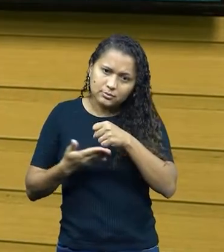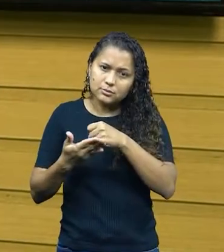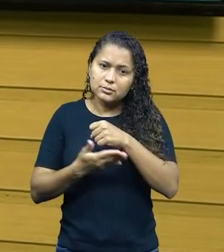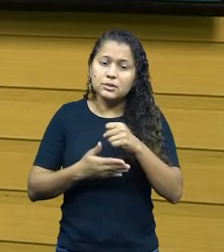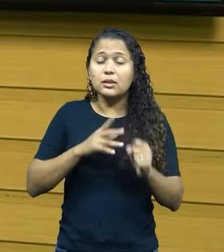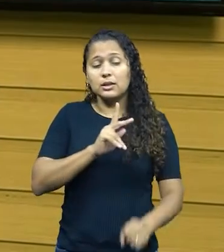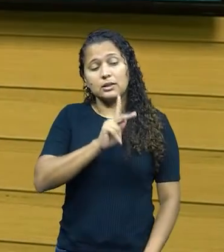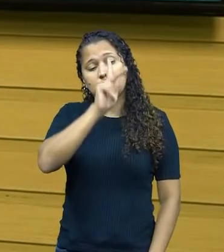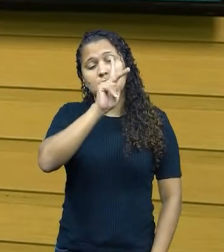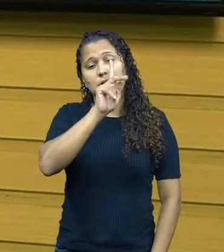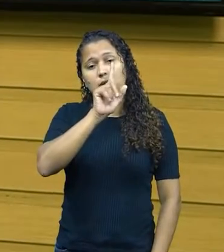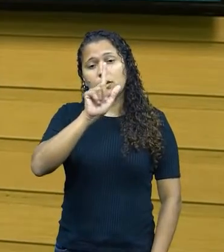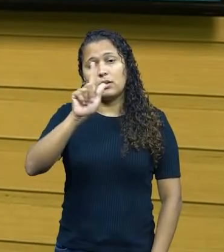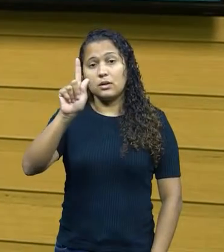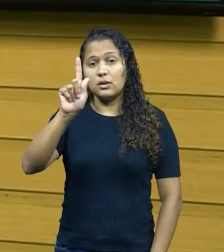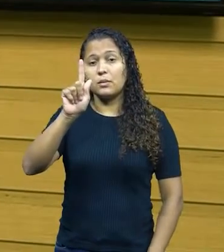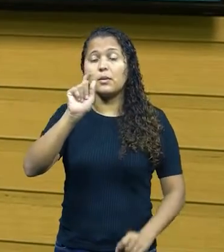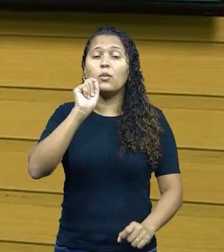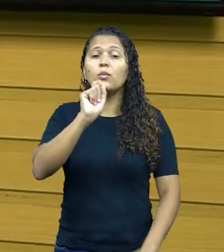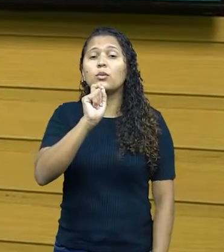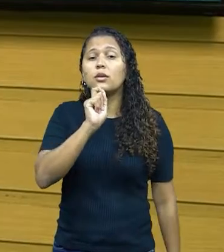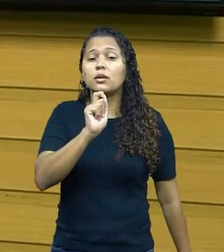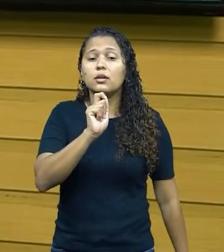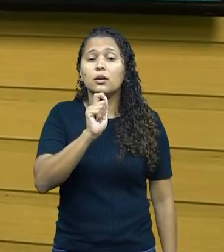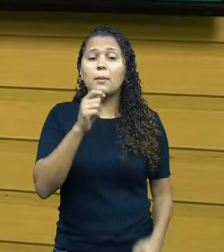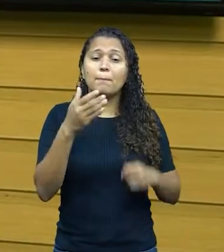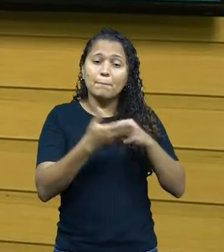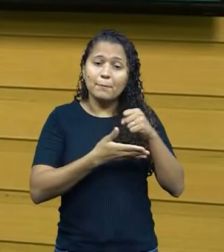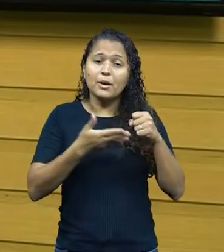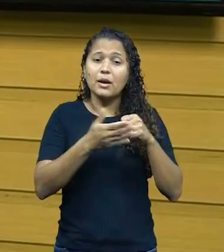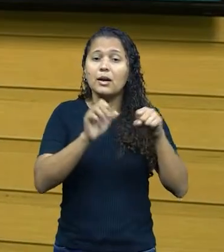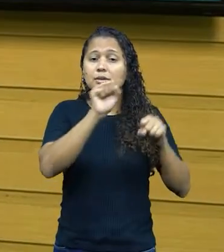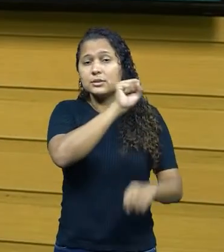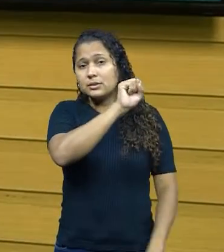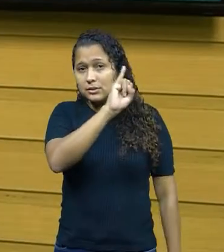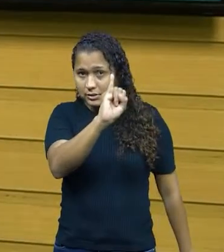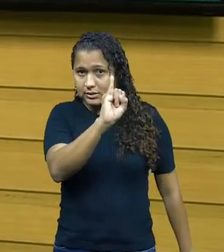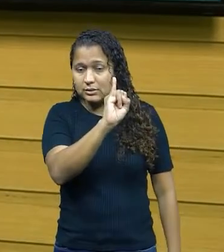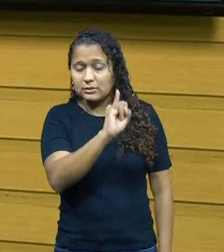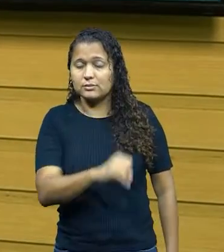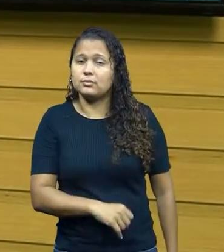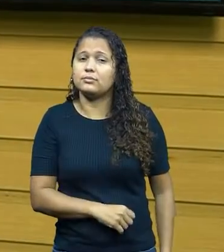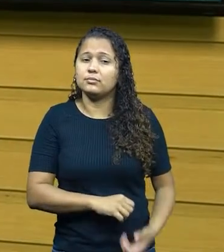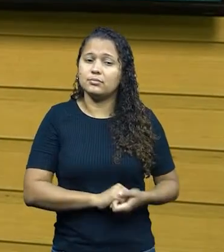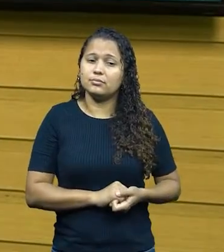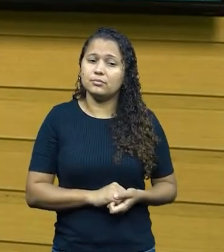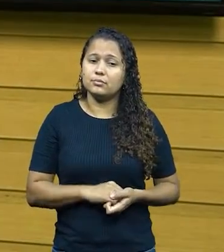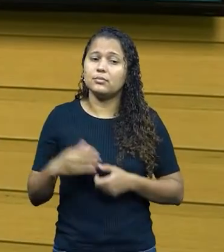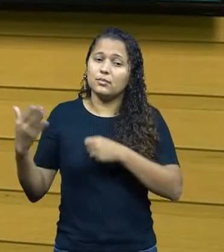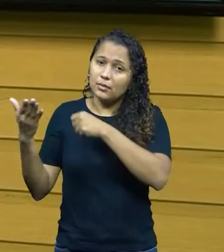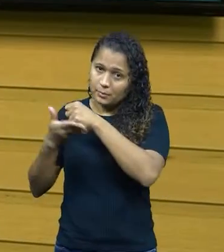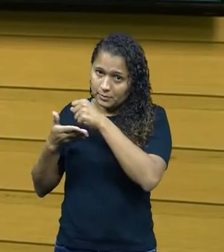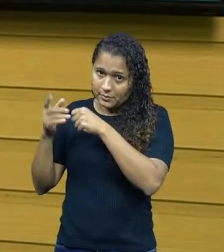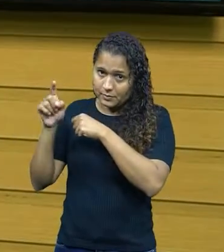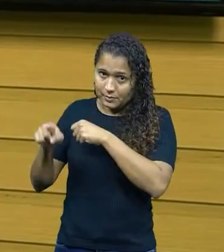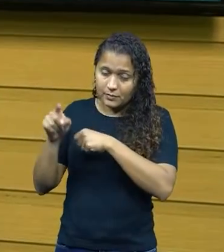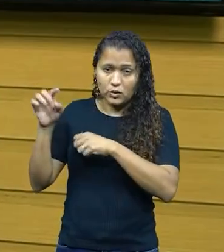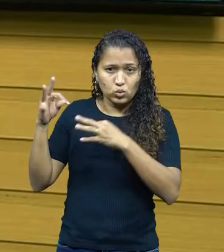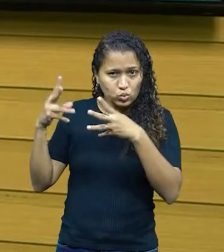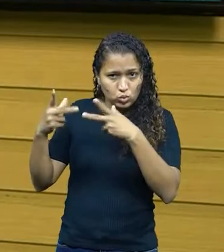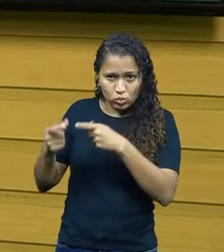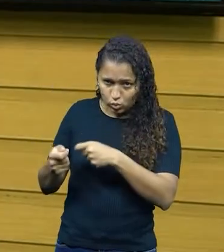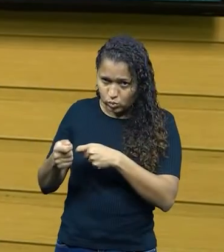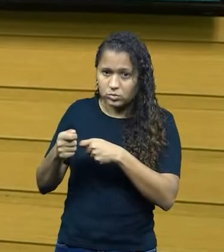E o quilograma é a unidade de medida base do sistema SI. A grama é uma unidade de medida para